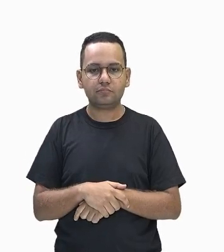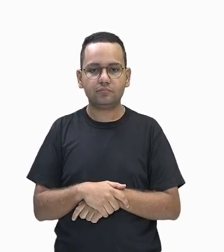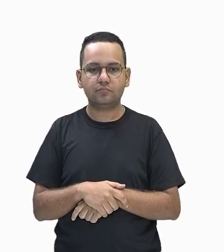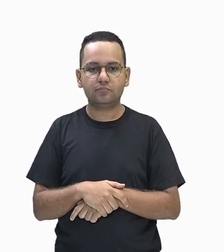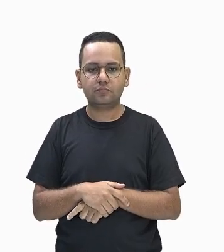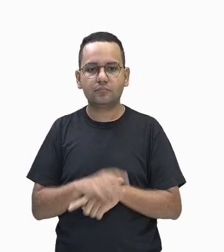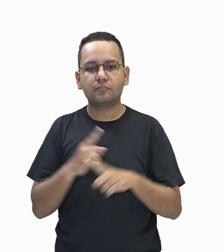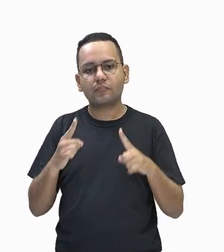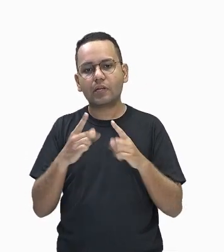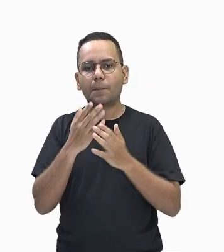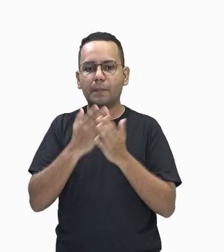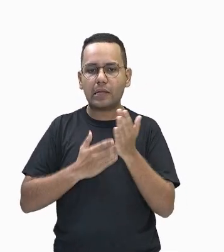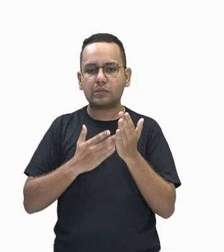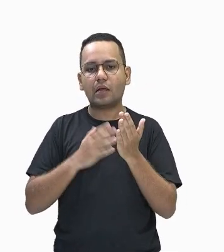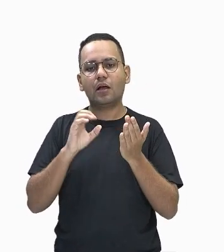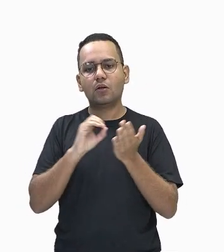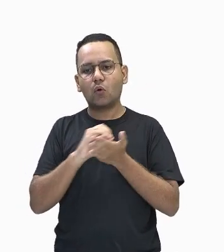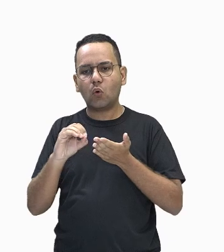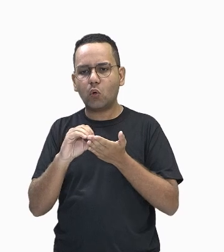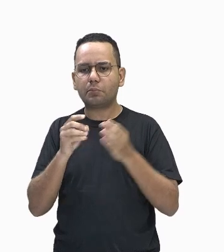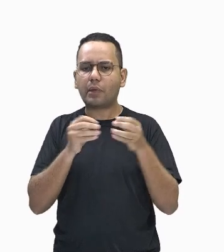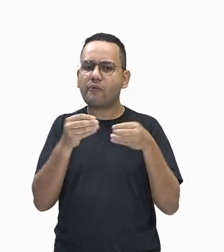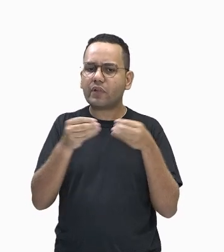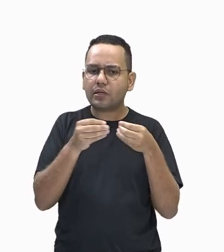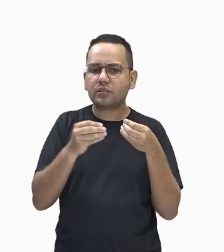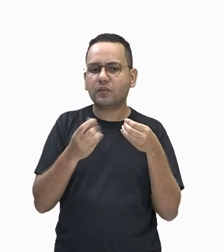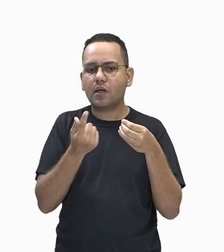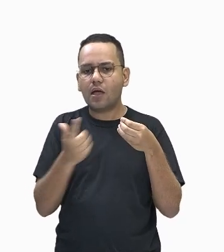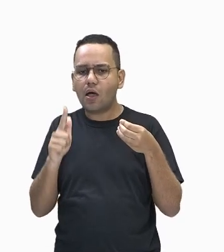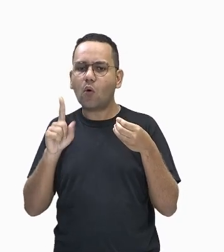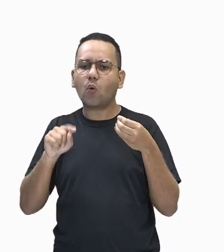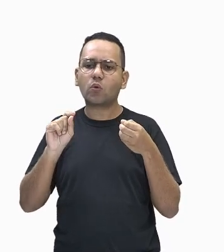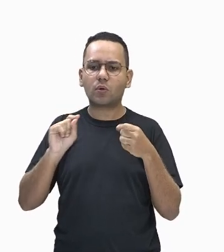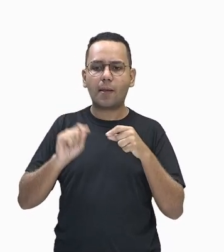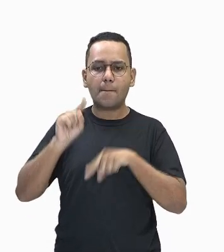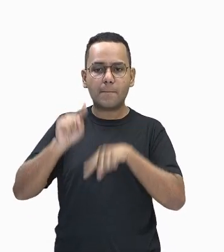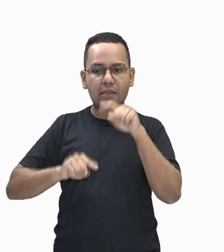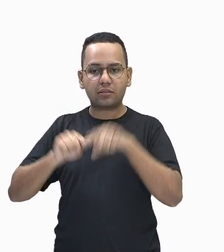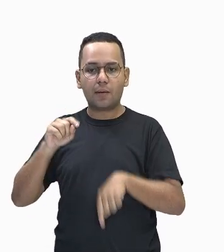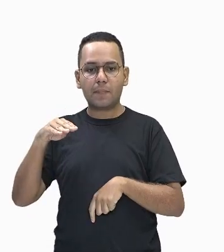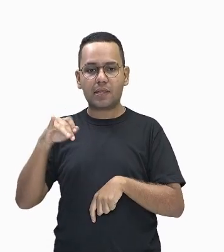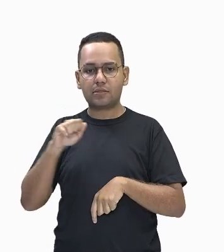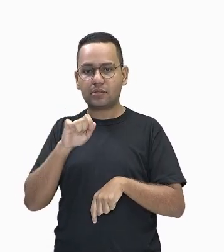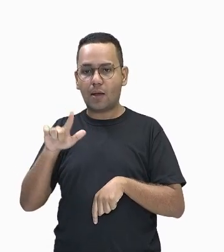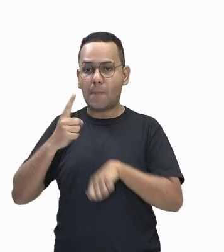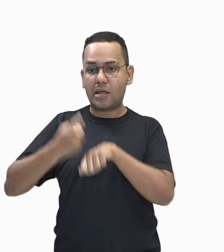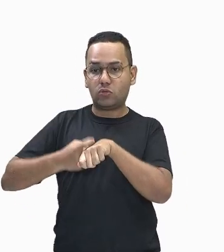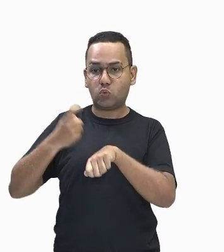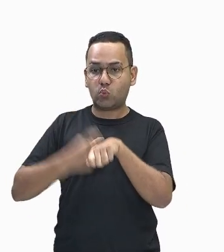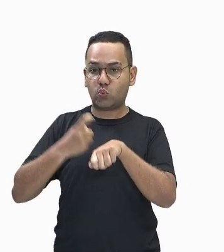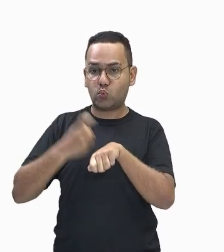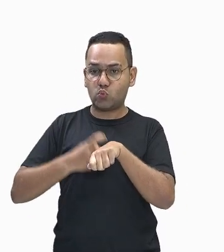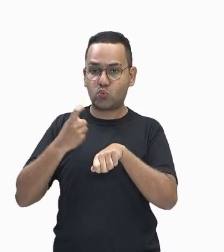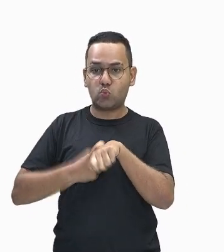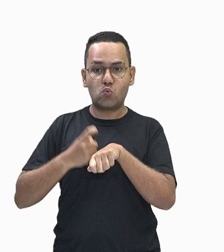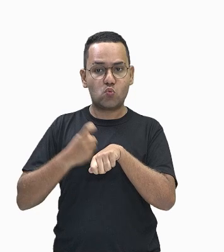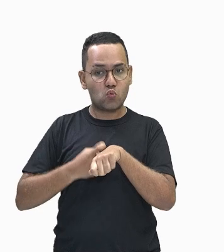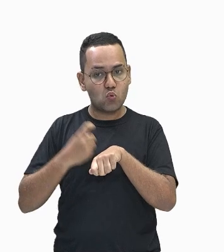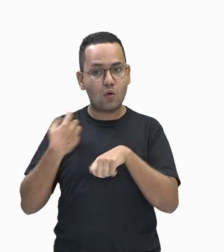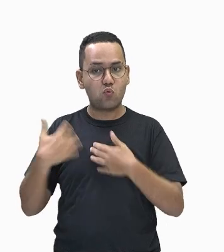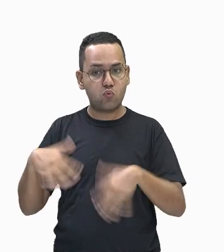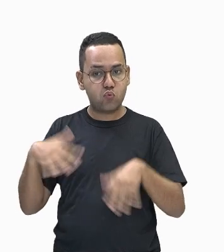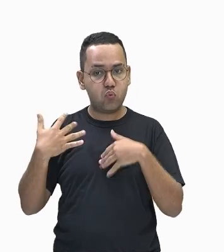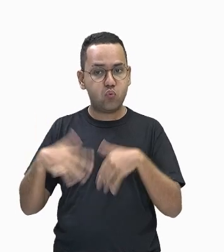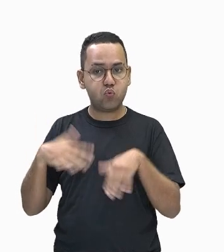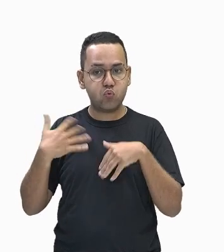menos rígida, menos dura, e metade de material mineral, mais rígido e mais duro. Todos vocês sabem que o osso ele é bastante resistente, ele